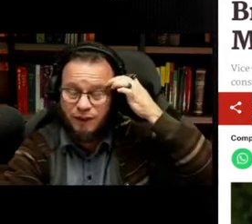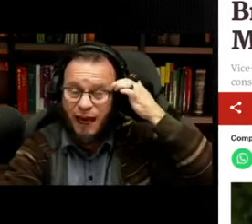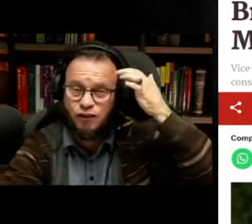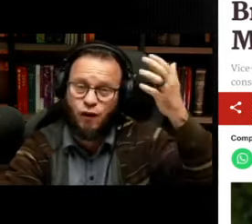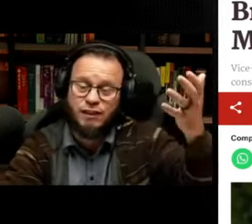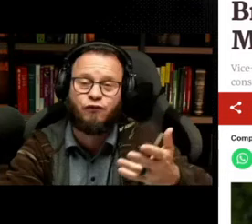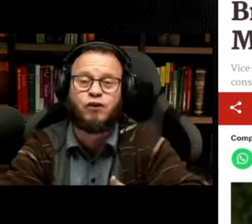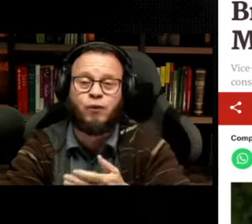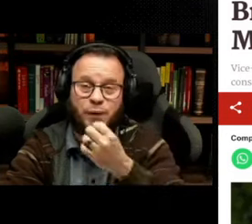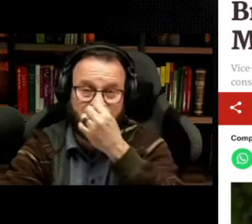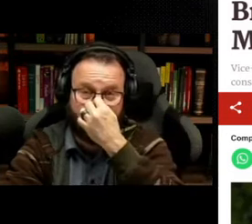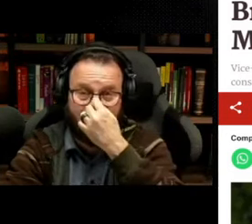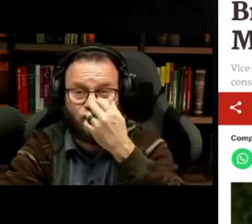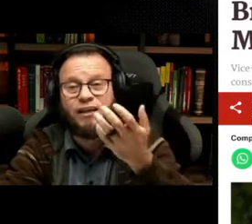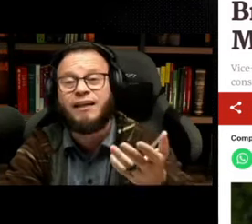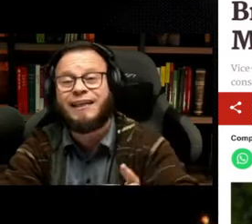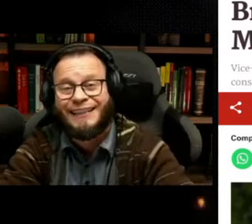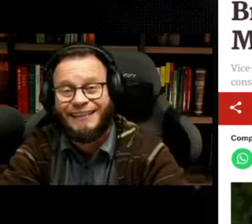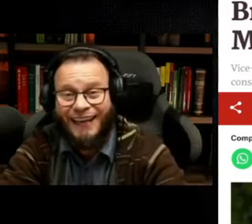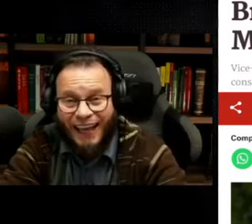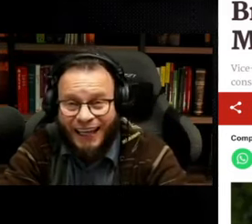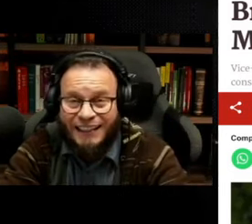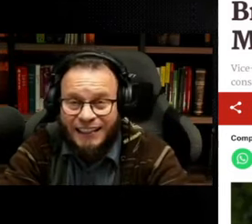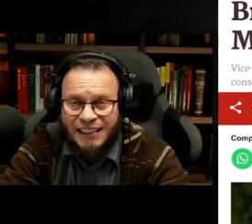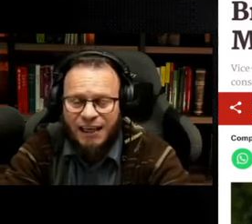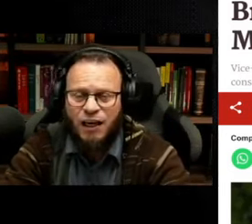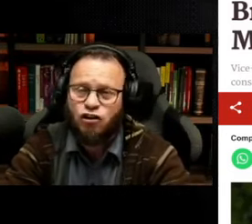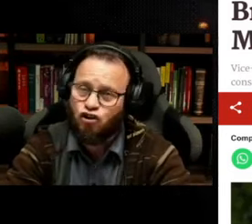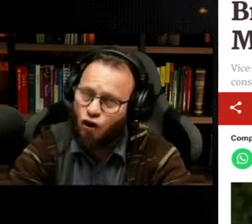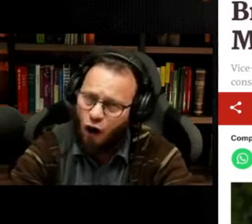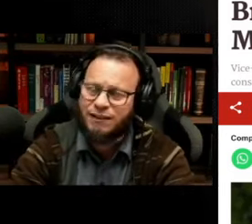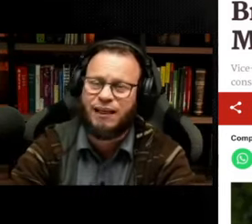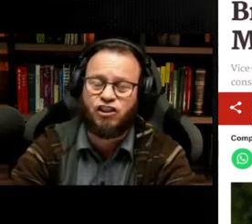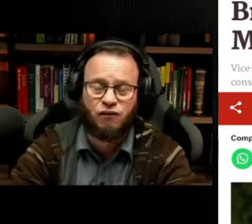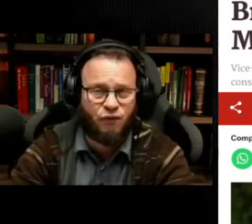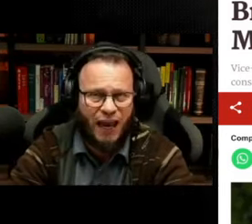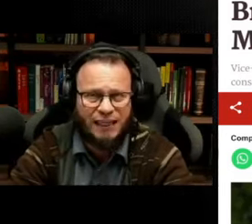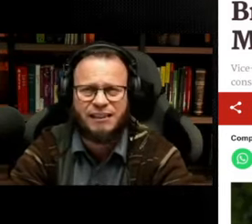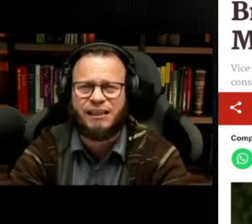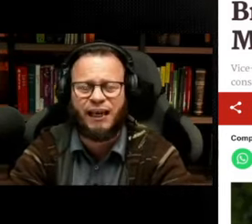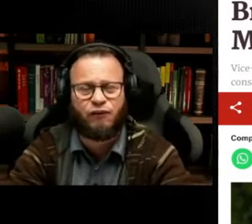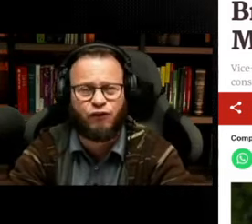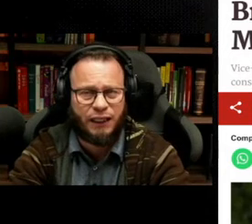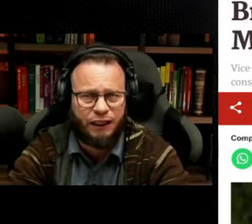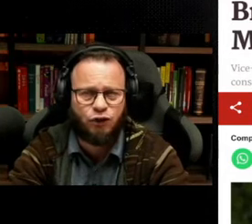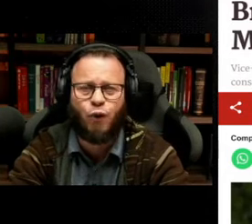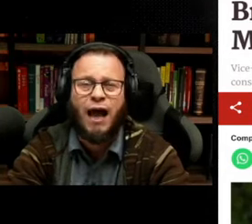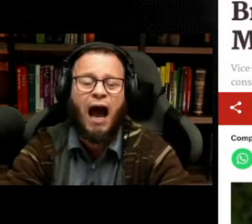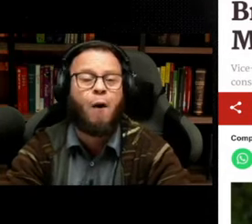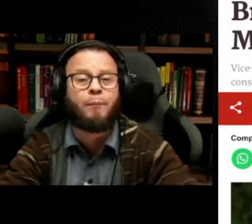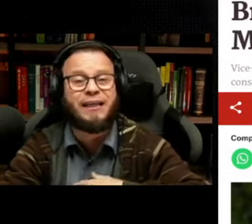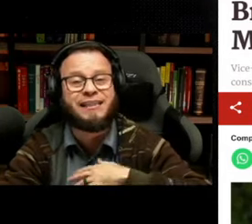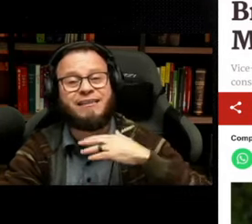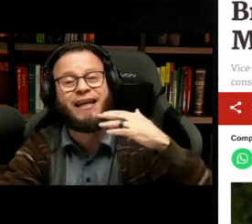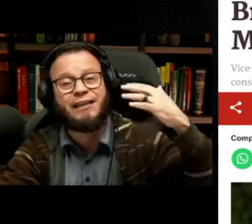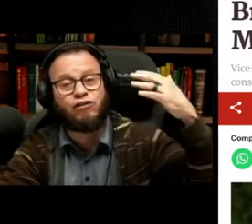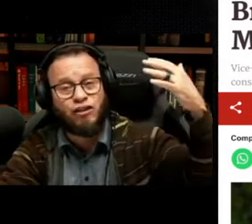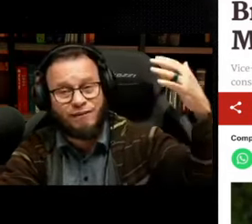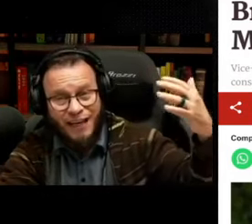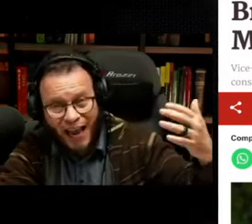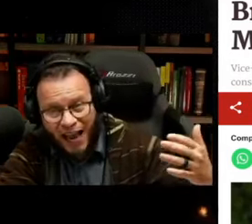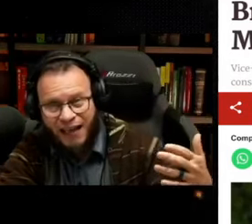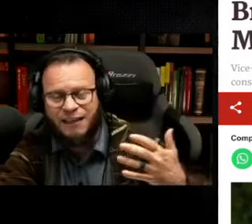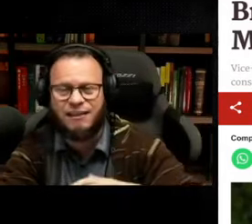por trás, só se fosse o presidente deles. Só se eles estivessem se referindo ao